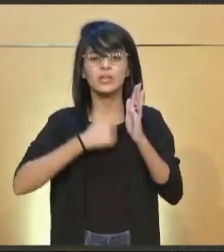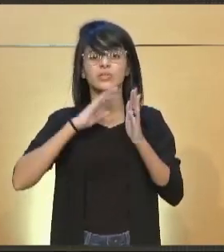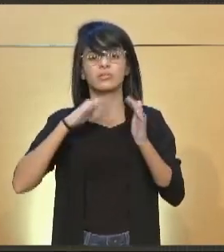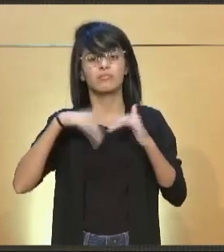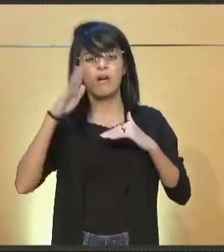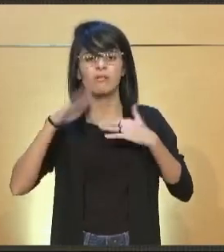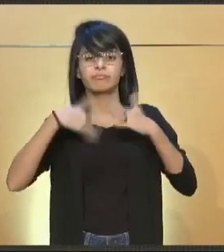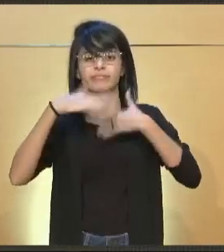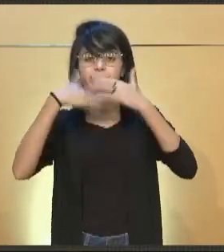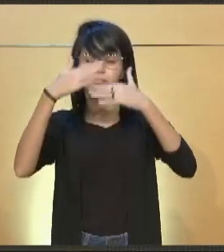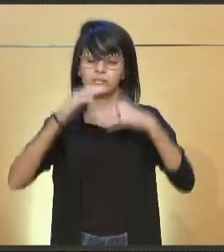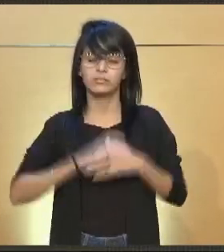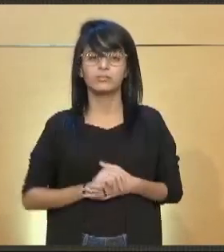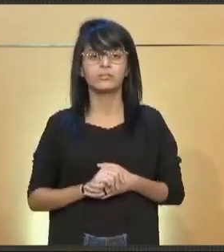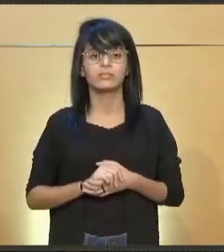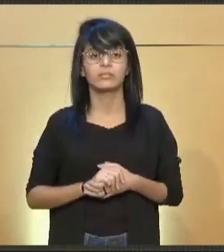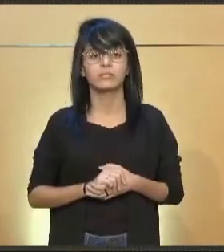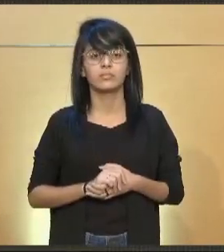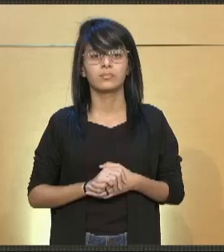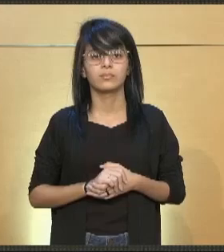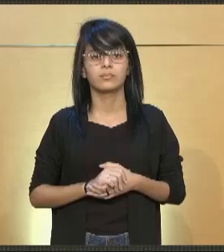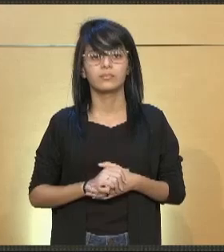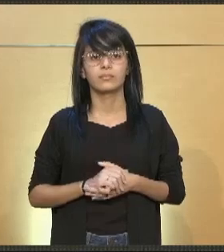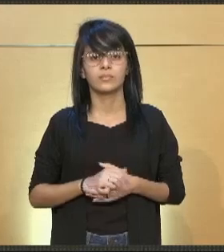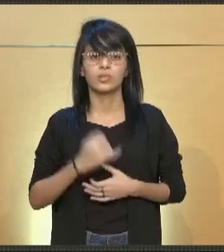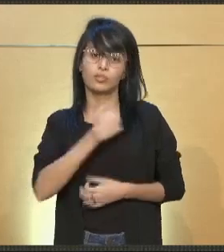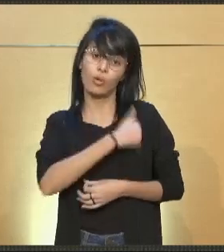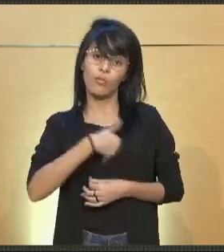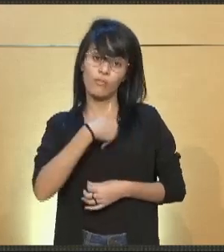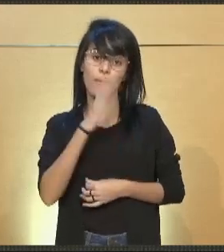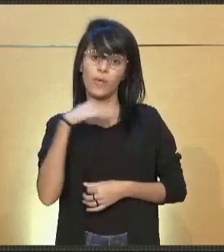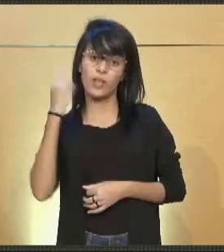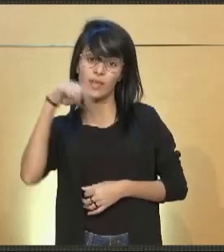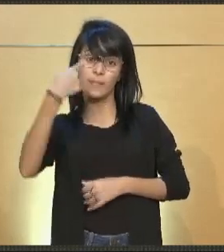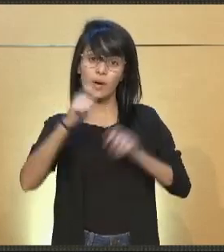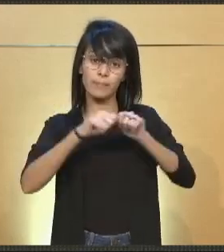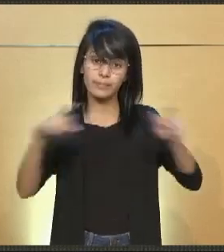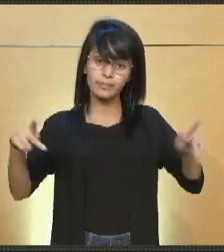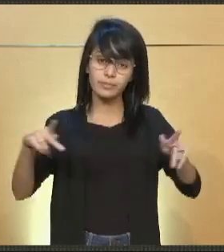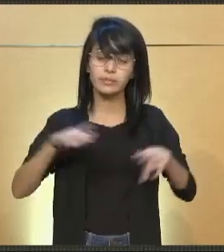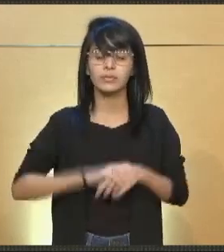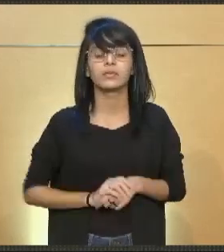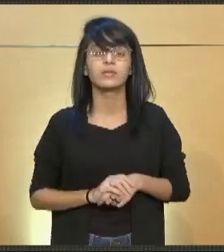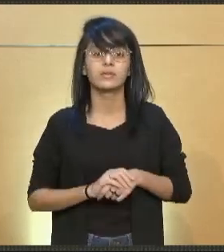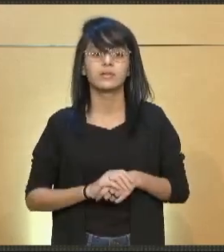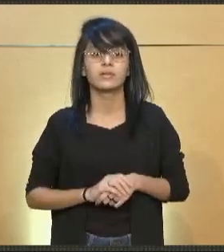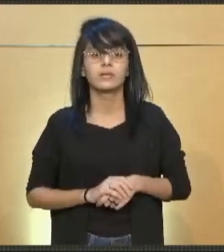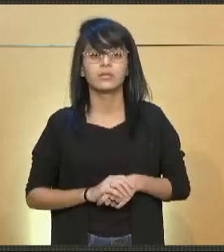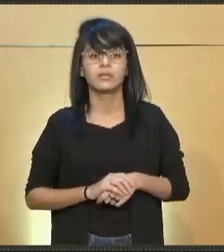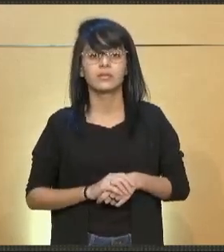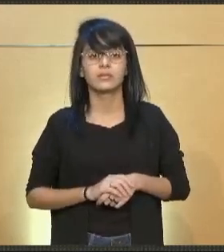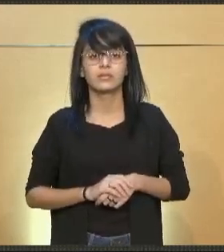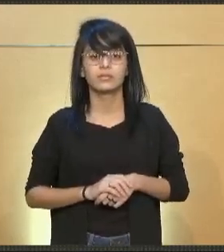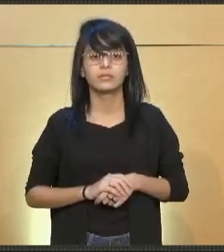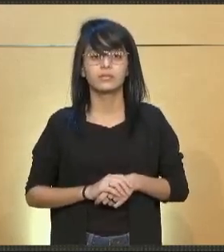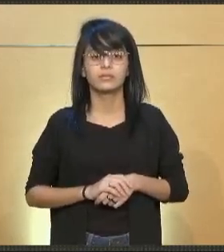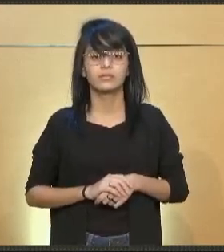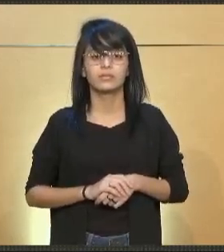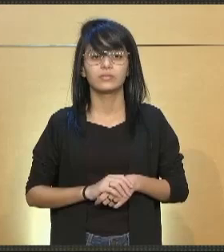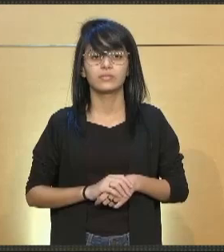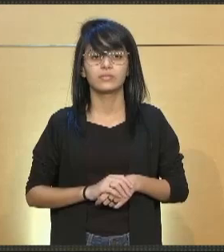morrer, vai morrer após escrever Apocalipse. Então, João, na virada do primeiro século, ele já para 101, já